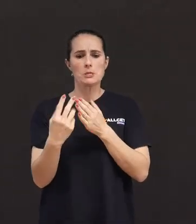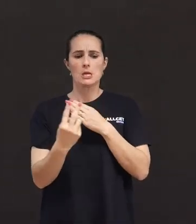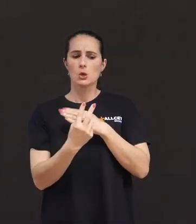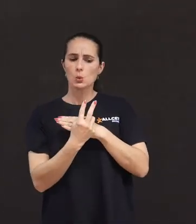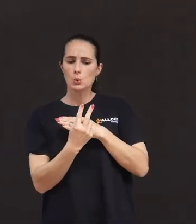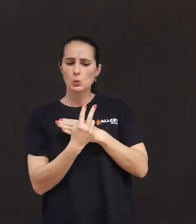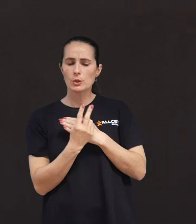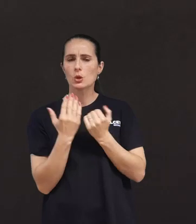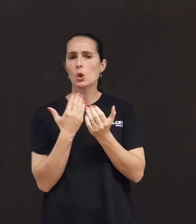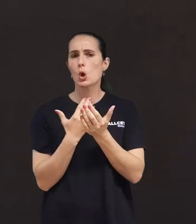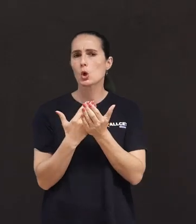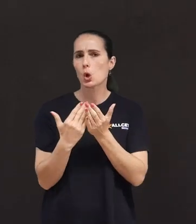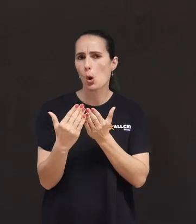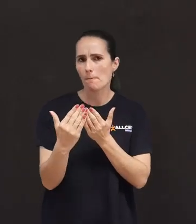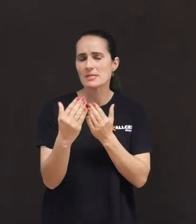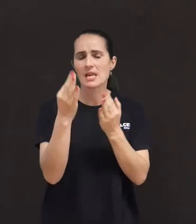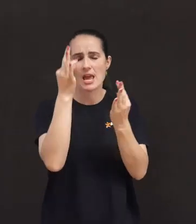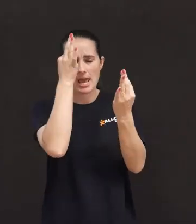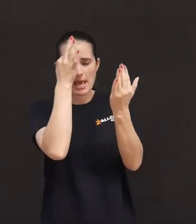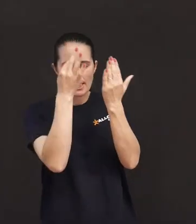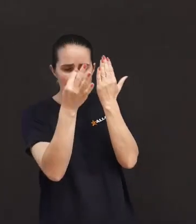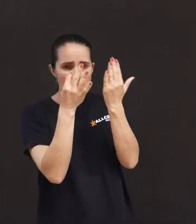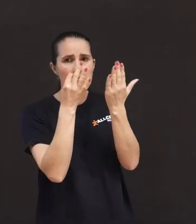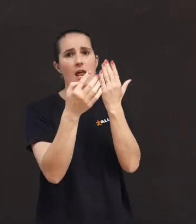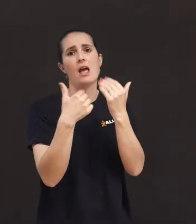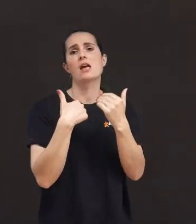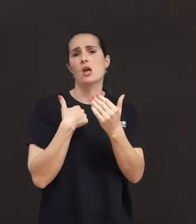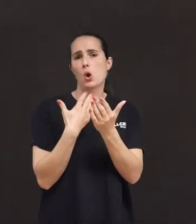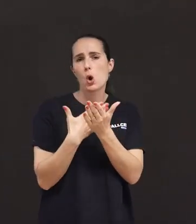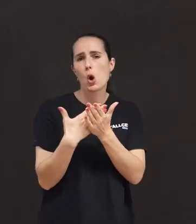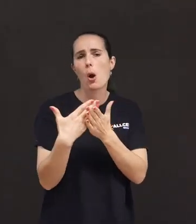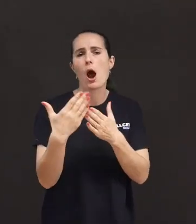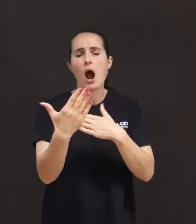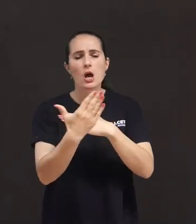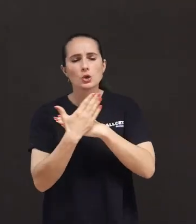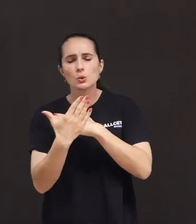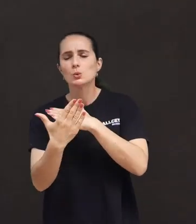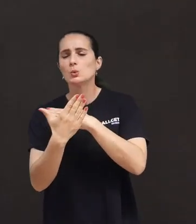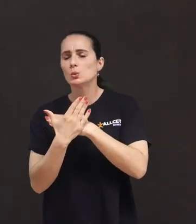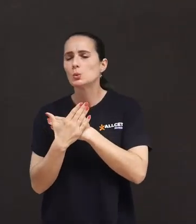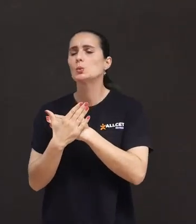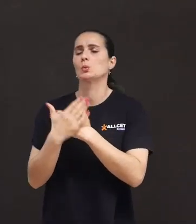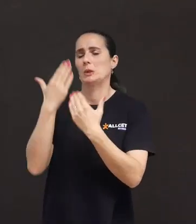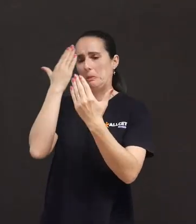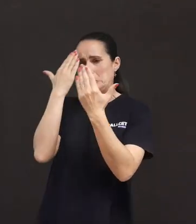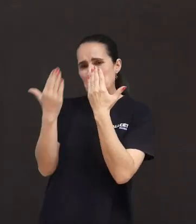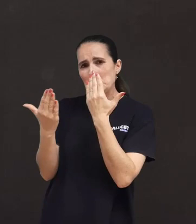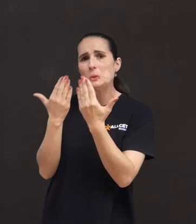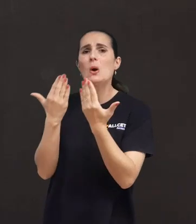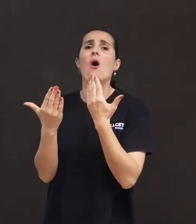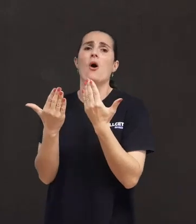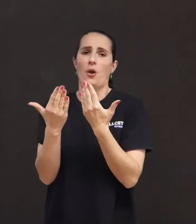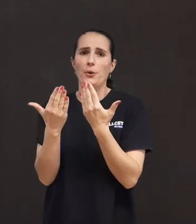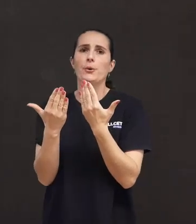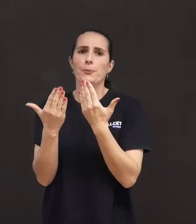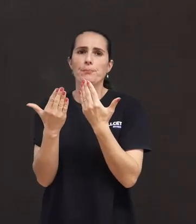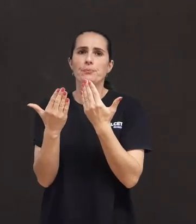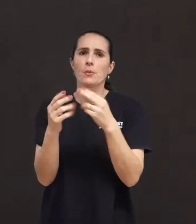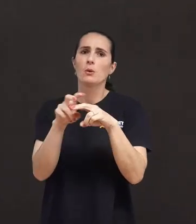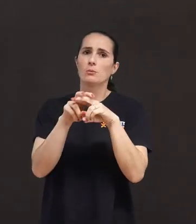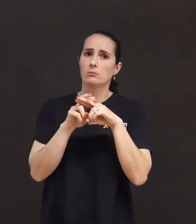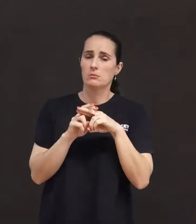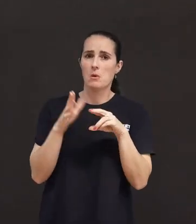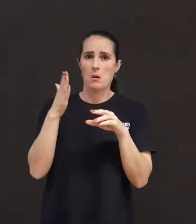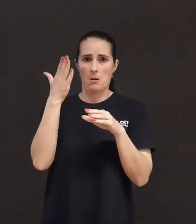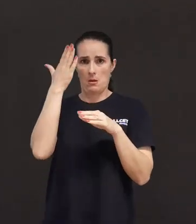comecei a fazer terapia, então assim eu comecei a buscar ajuda psicológica e a partir daí a